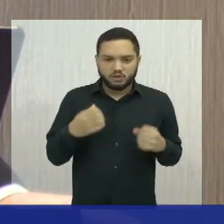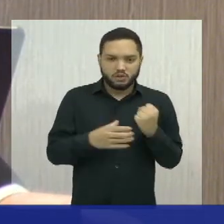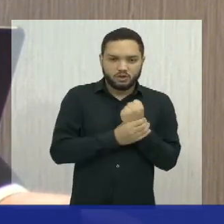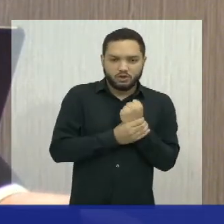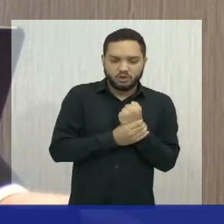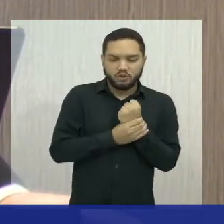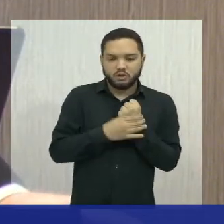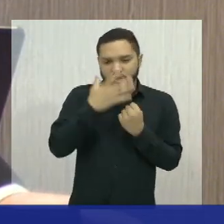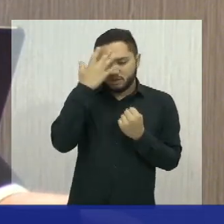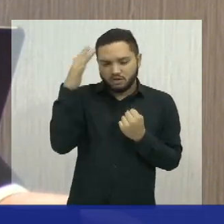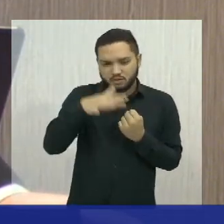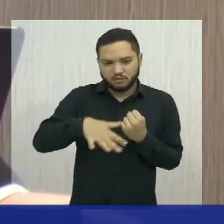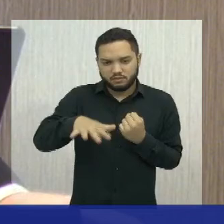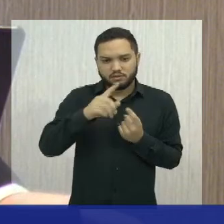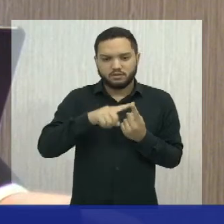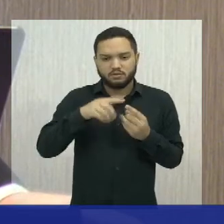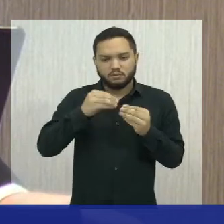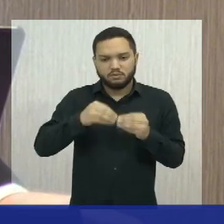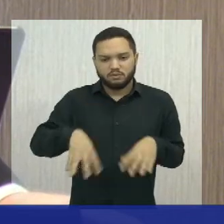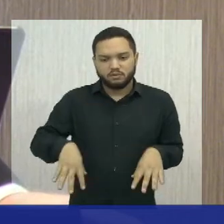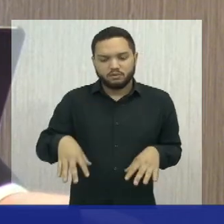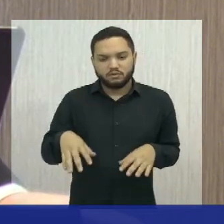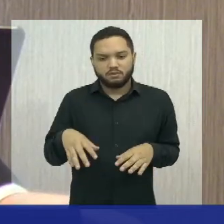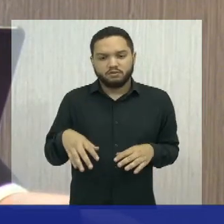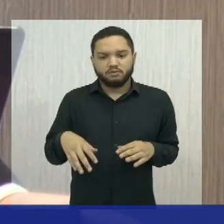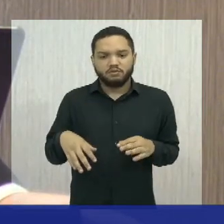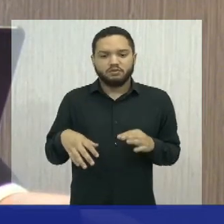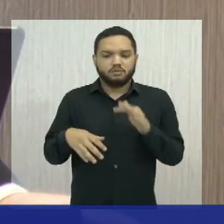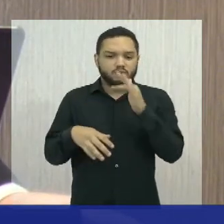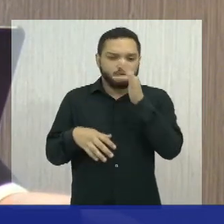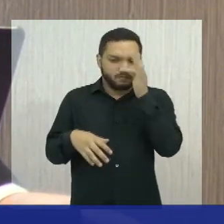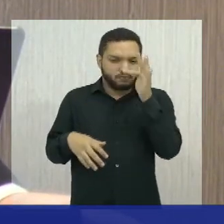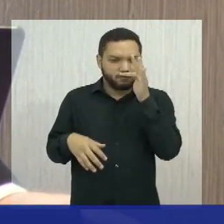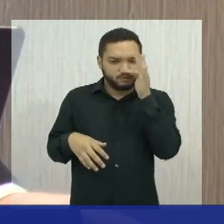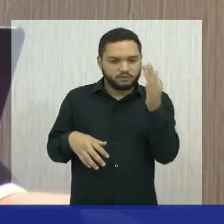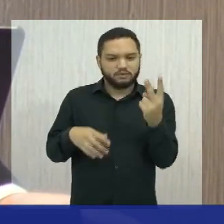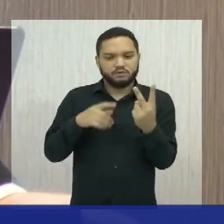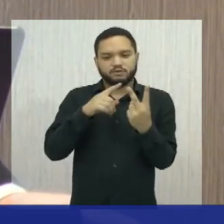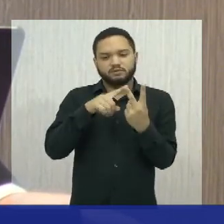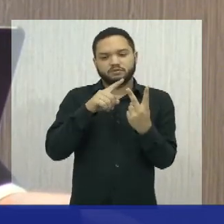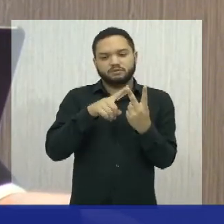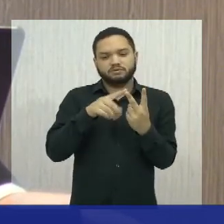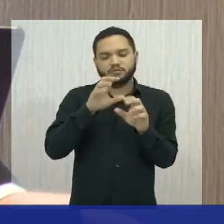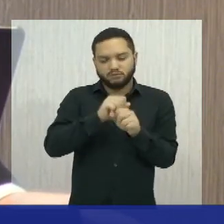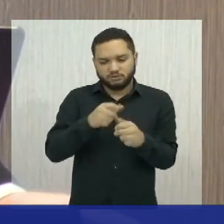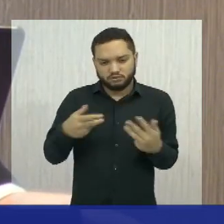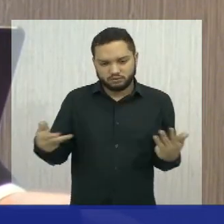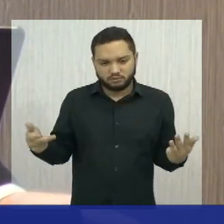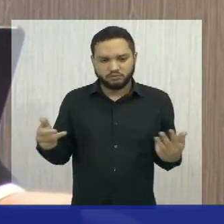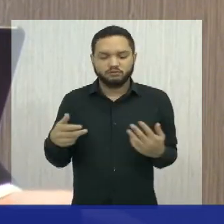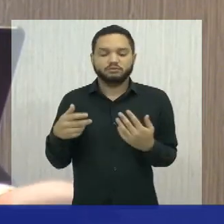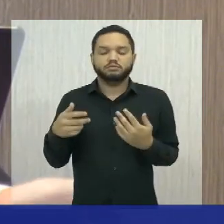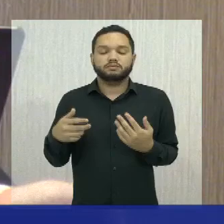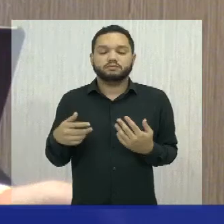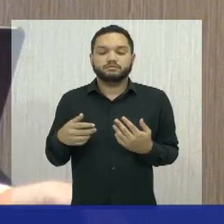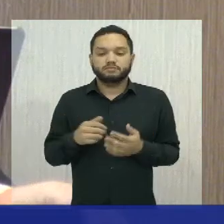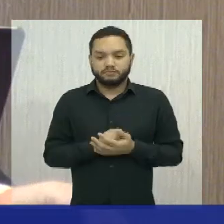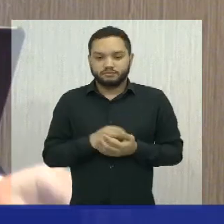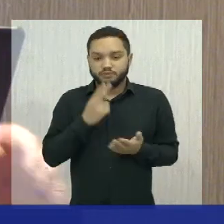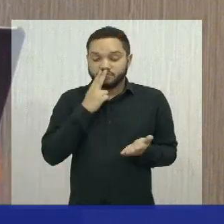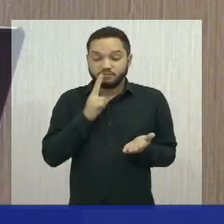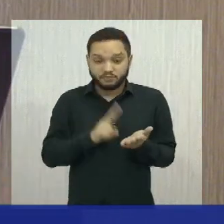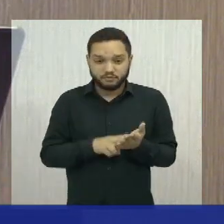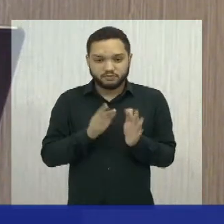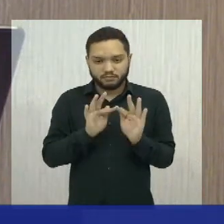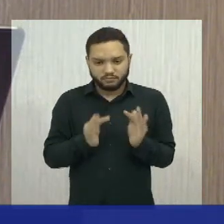da população e os que causem danos relevantes à fauna, flora e outros recursos naturais. Infração grave. Penalidade, multa